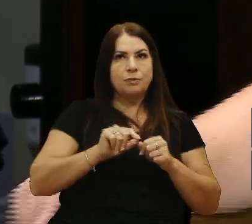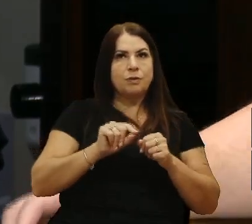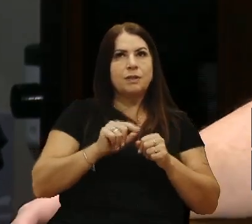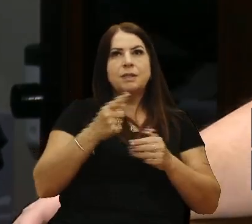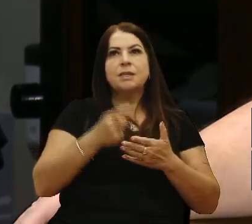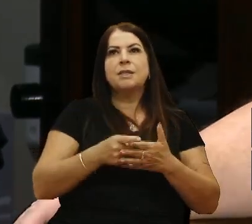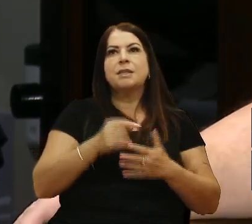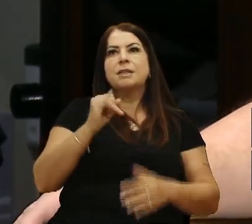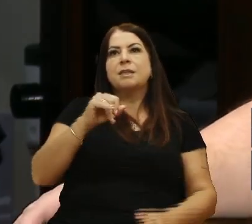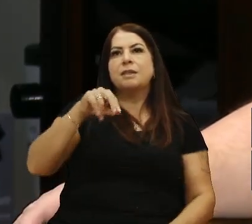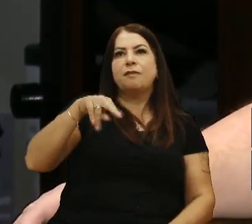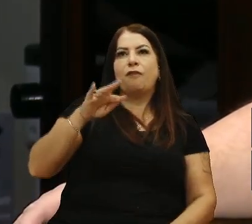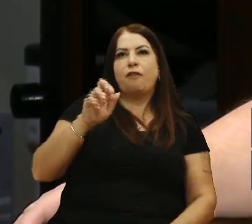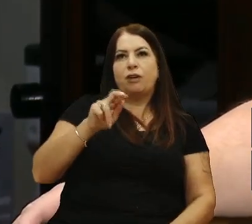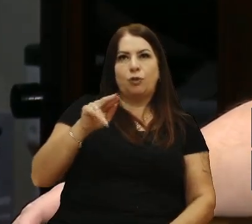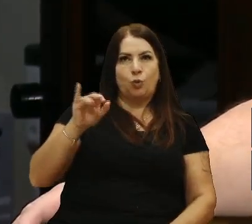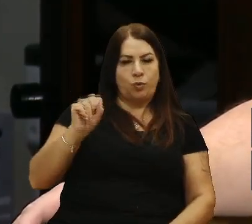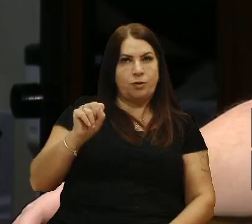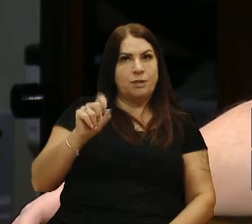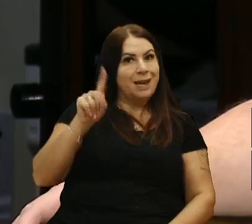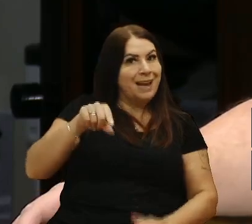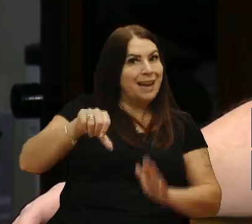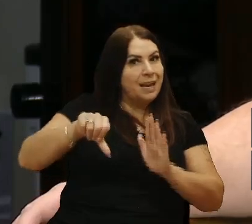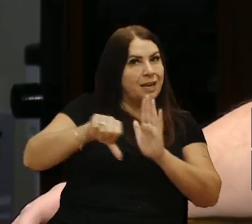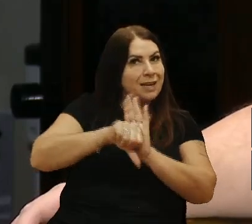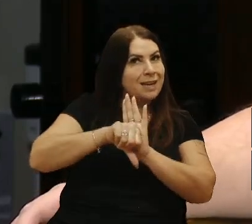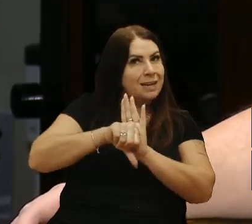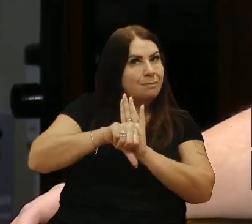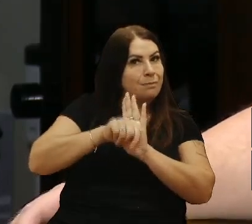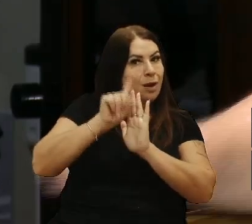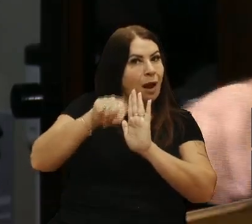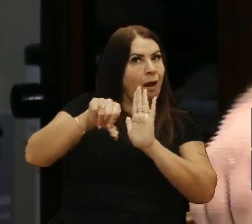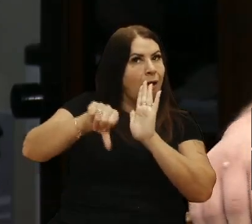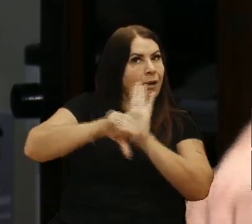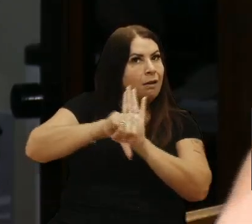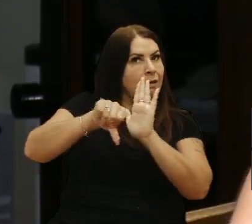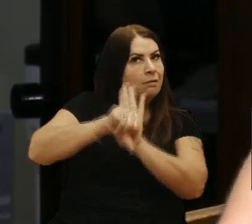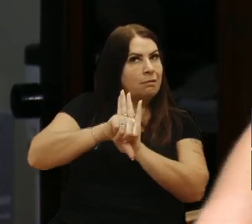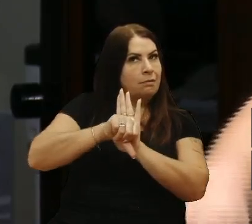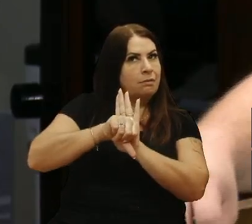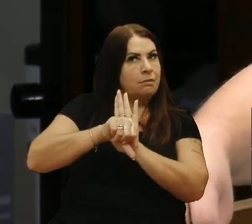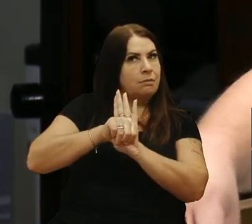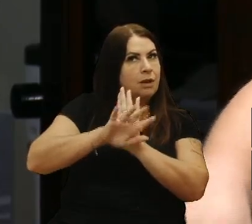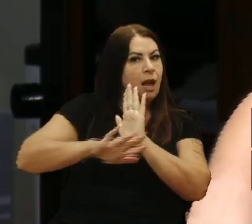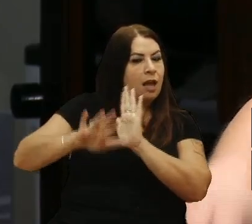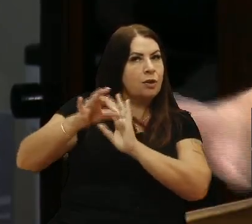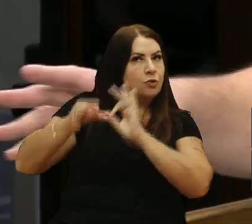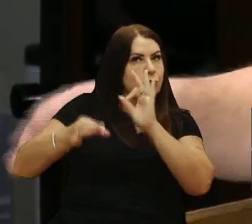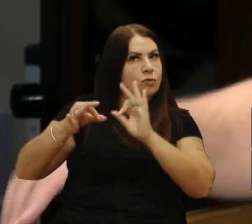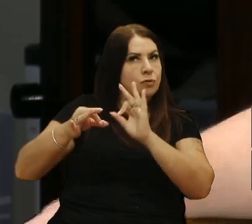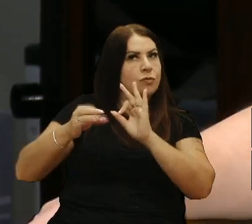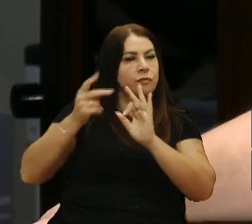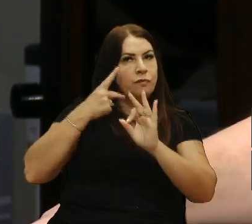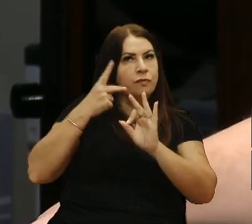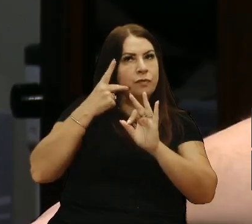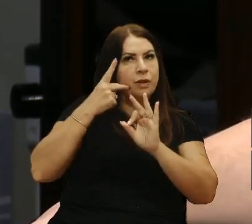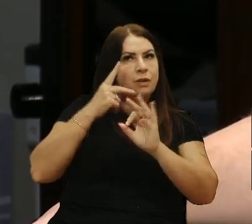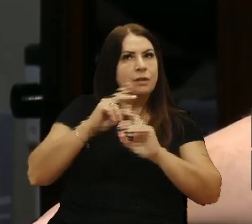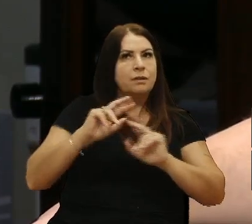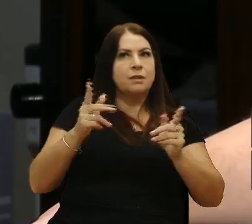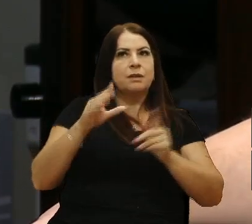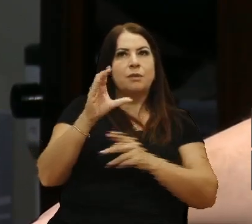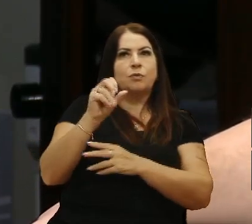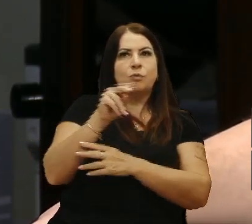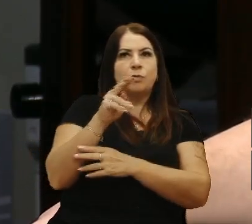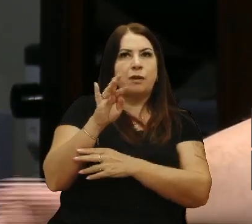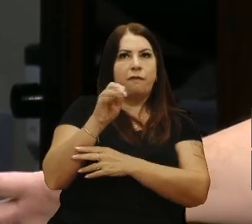são criminosos. Este é o nome, é crime o que se pratica. Do ponto de vista jurídico, penalmente falando, aqui é uma contravenção penal, e os